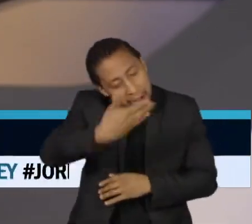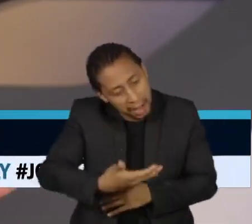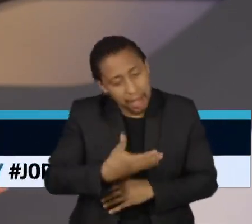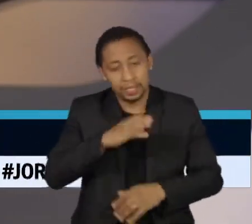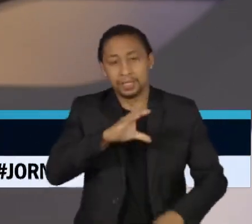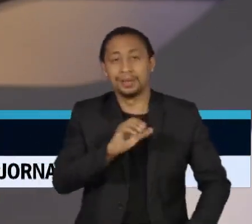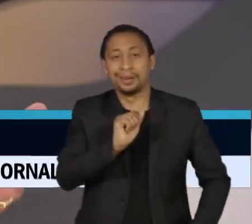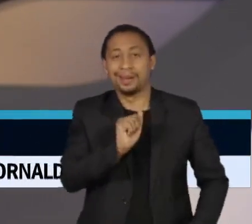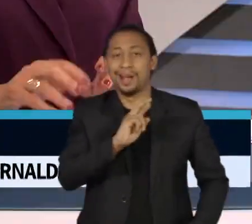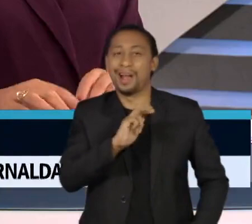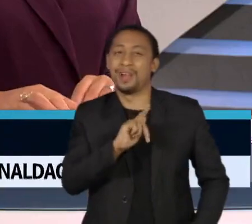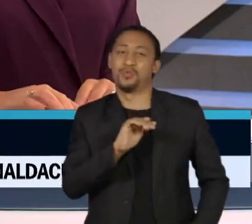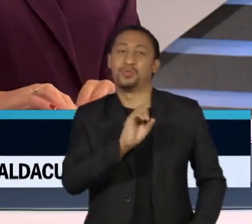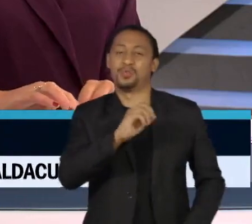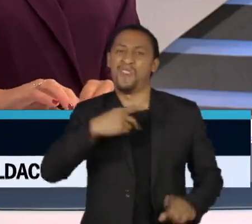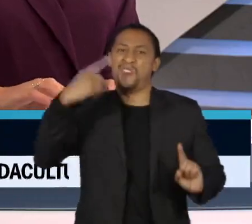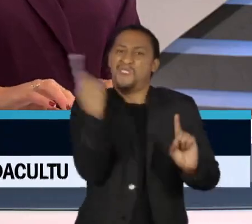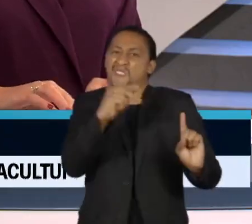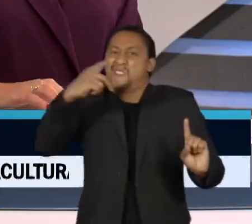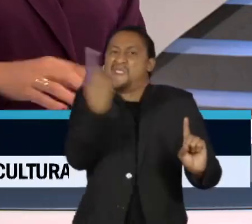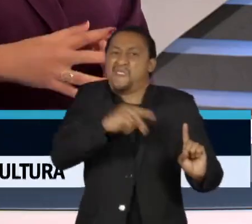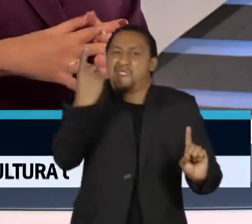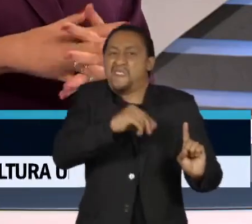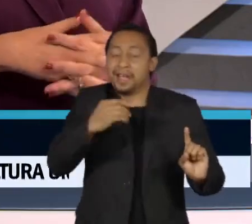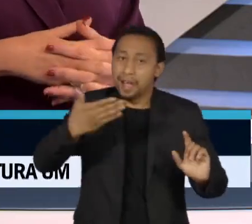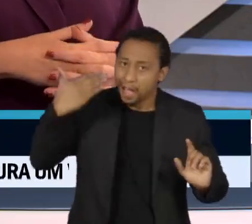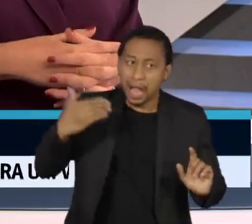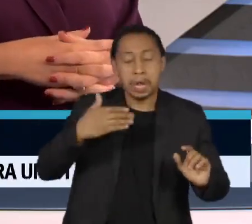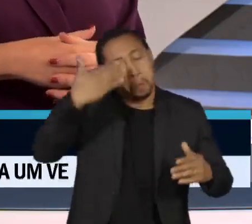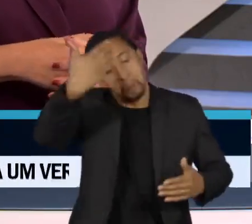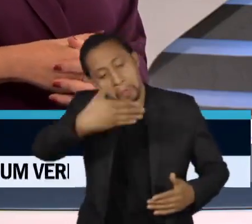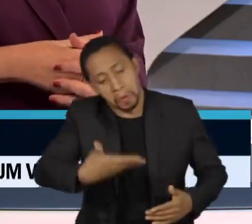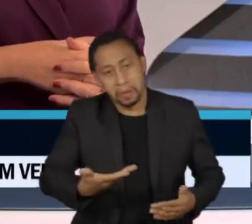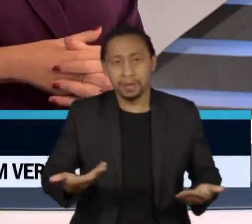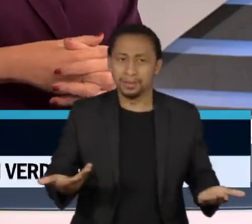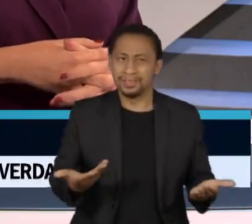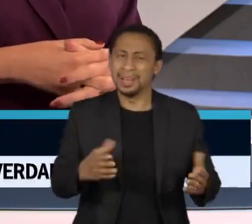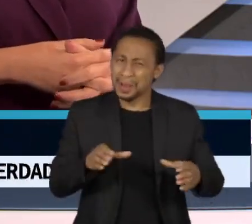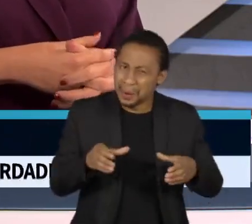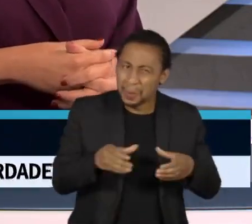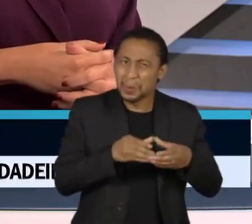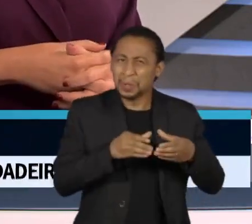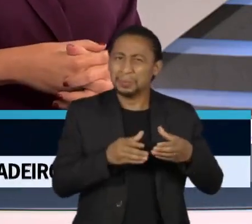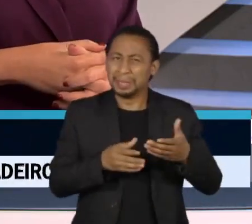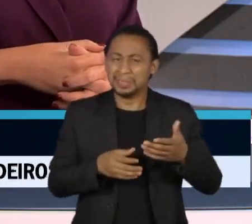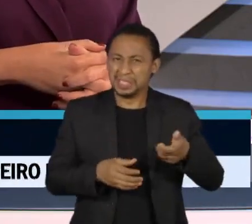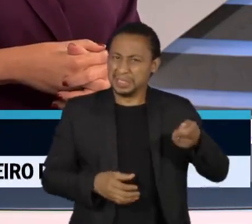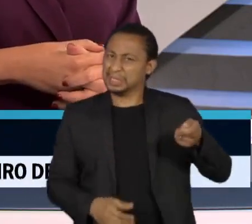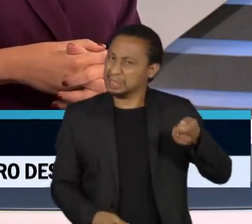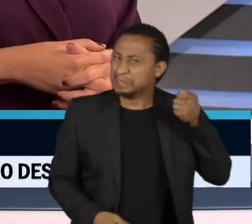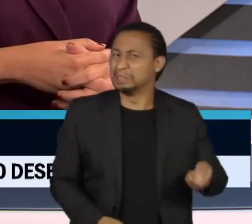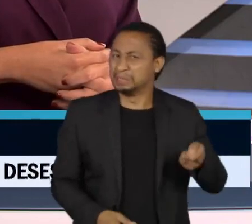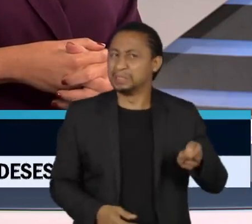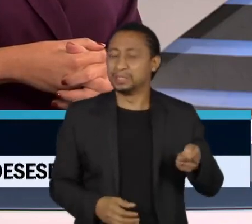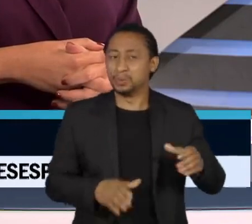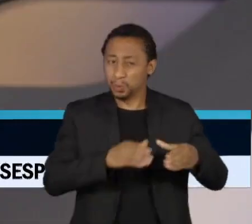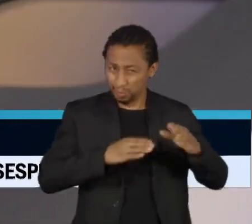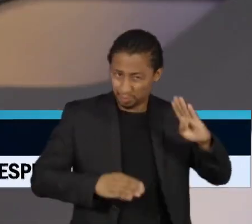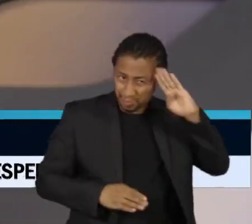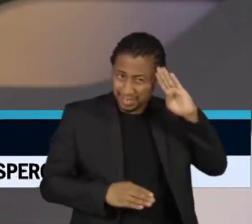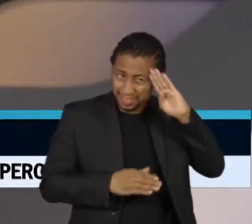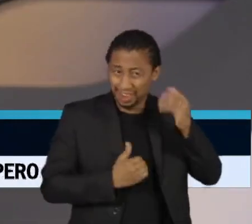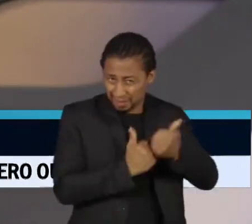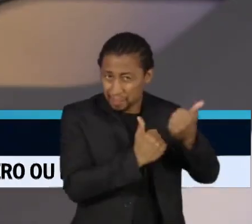então, é um apelo muito forte para uma base extremista do bolsonarismo e dos militares